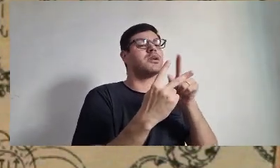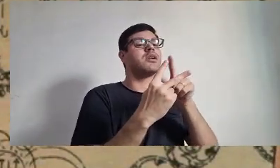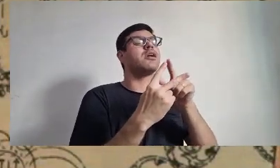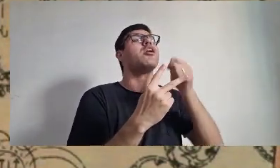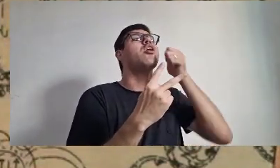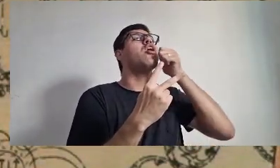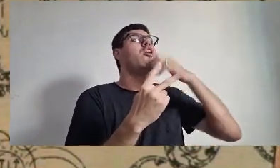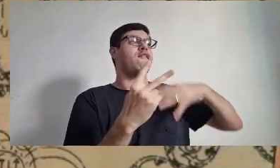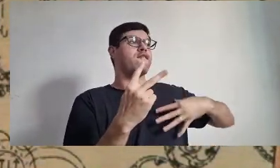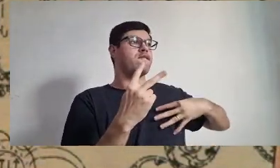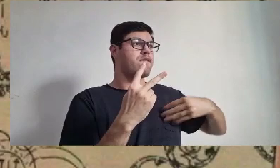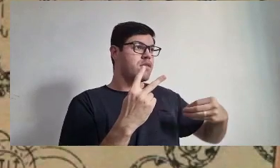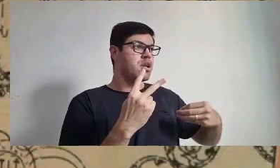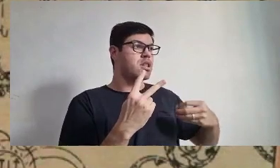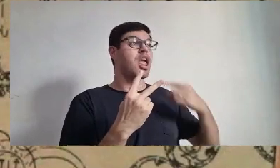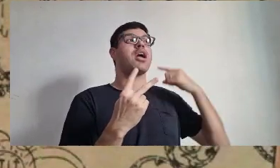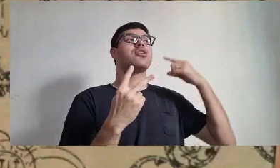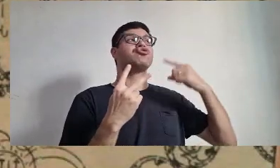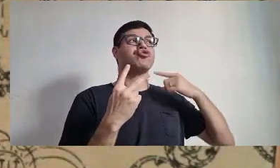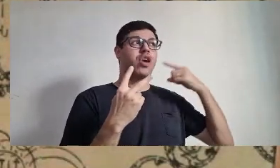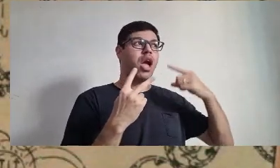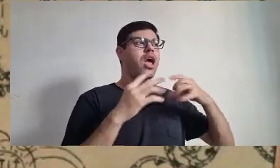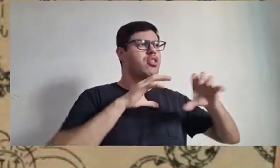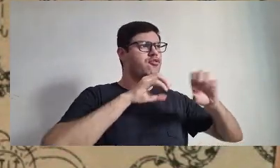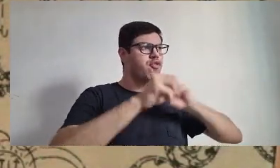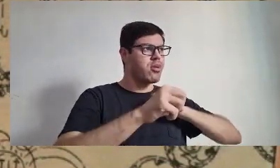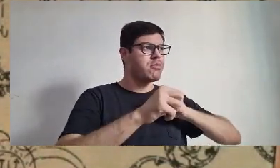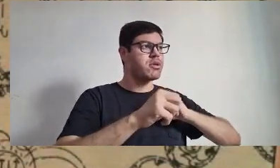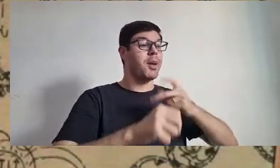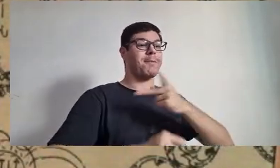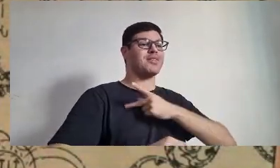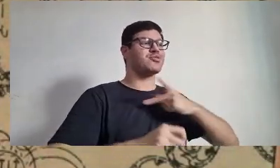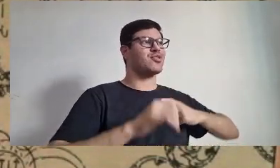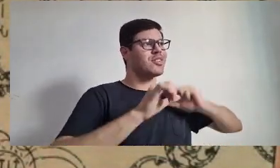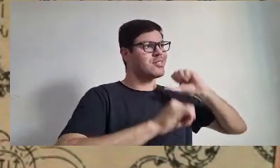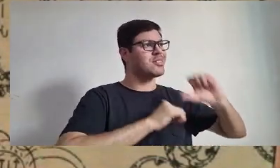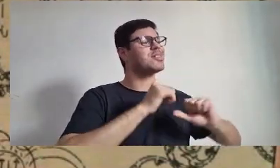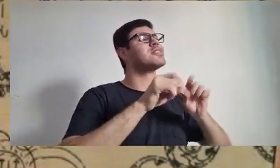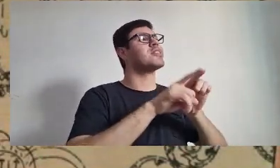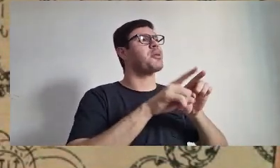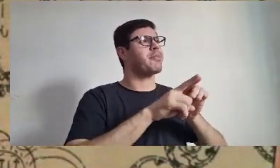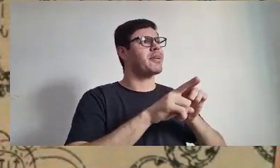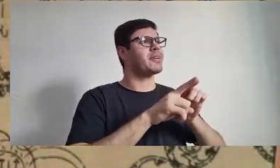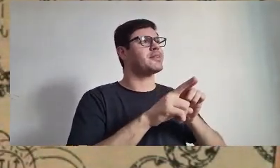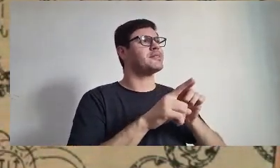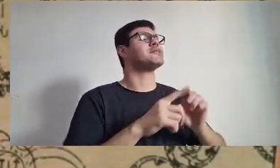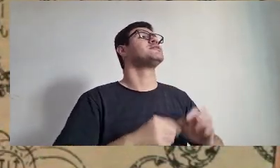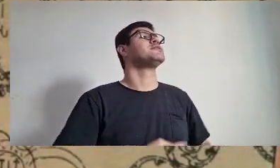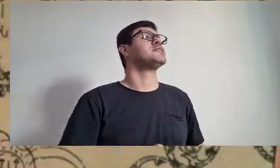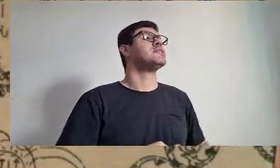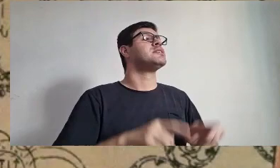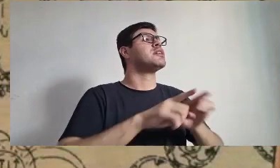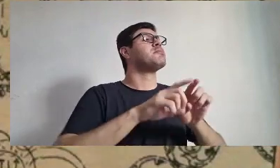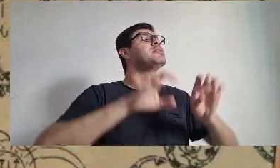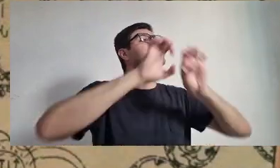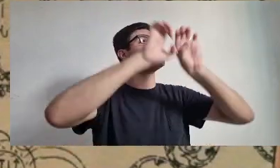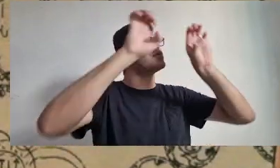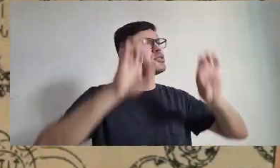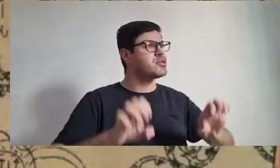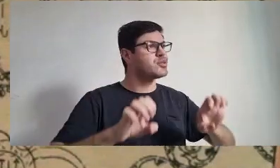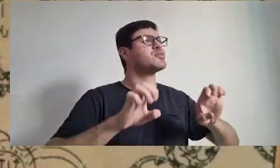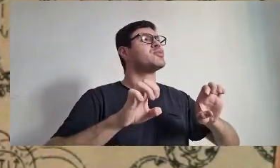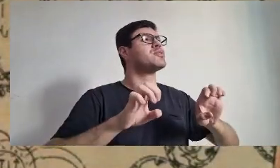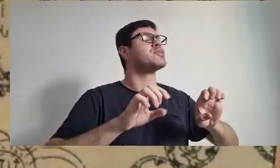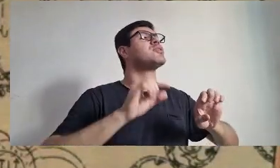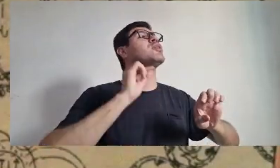filha, que é advogada, mas é pastora também, é ministra. A parte estrutural da igreja, hoje,